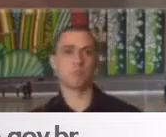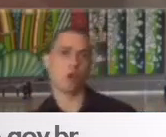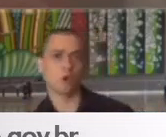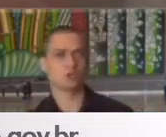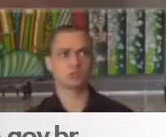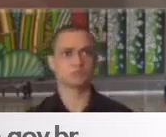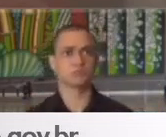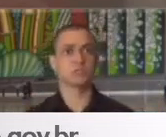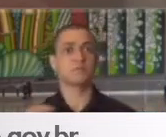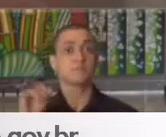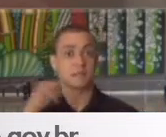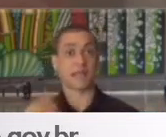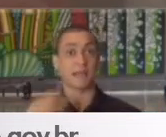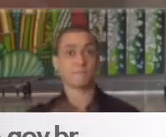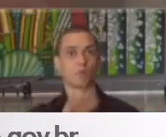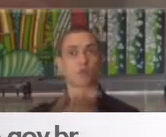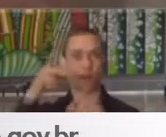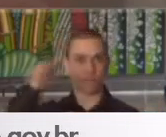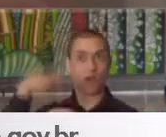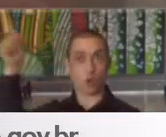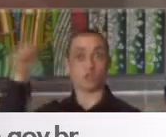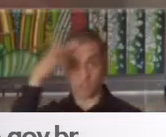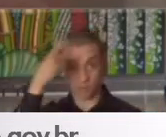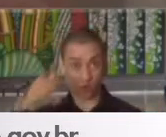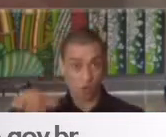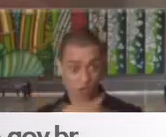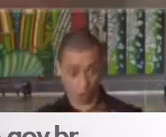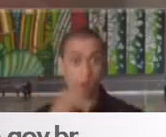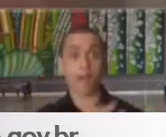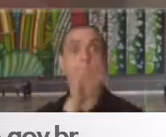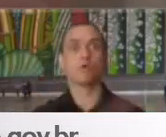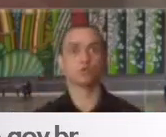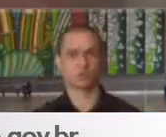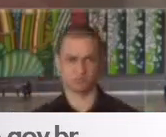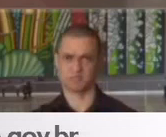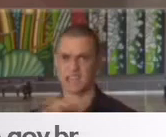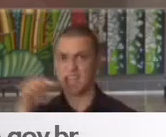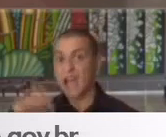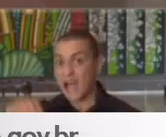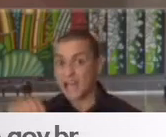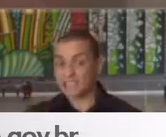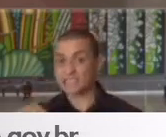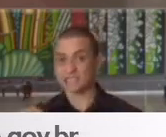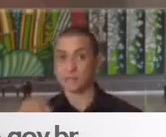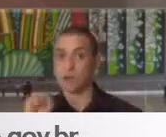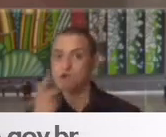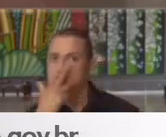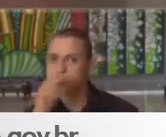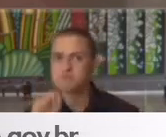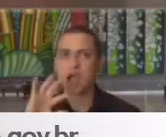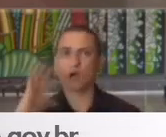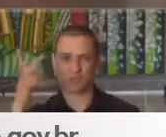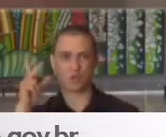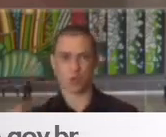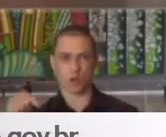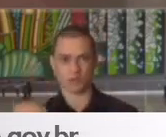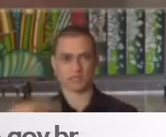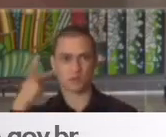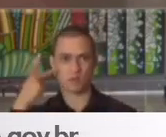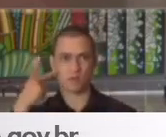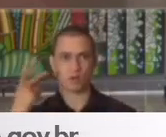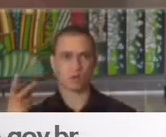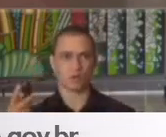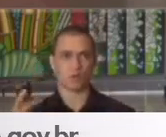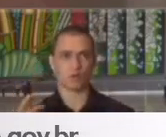nenhum estabelecimento de multa, como já tem em outros países aqui. Pergunta é: o governo cogita a hipótese de estabelecer, a longo